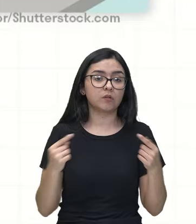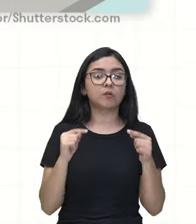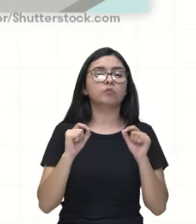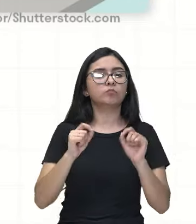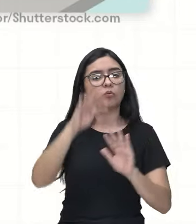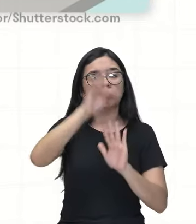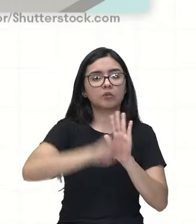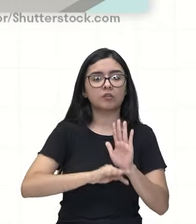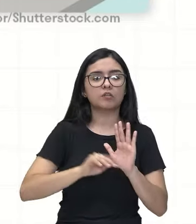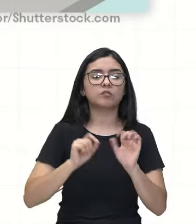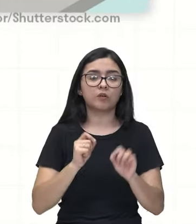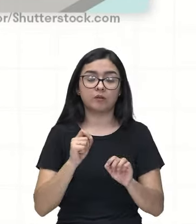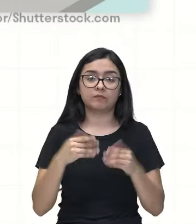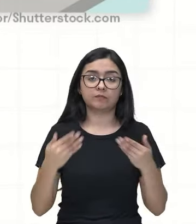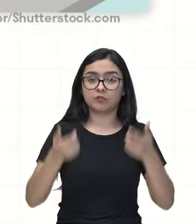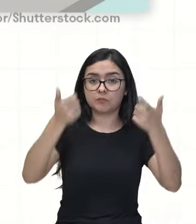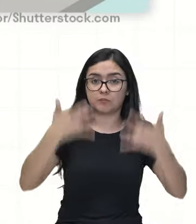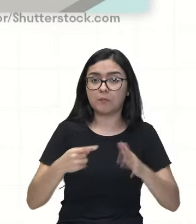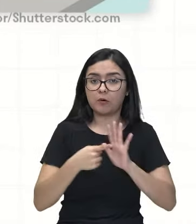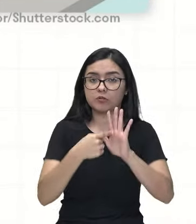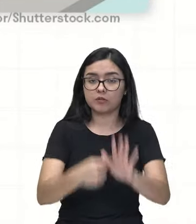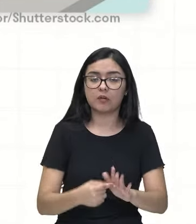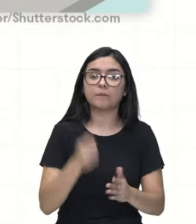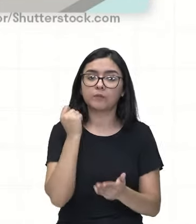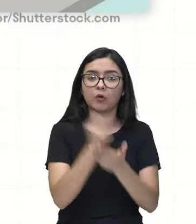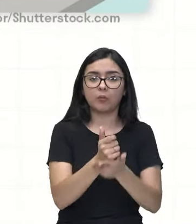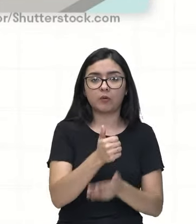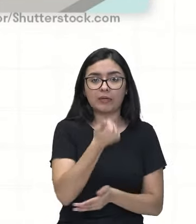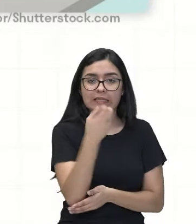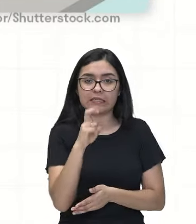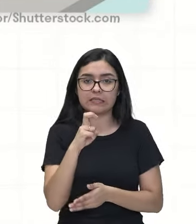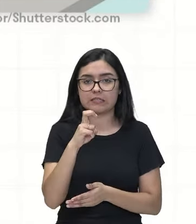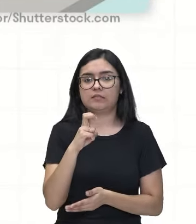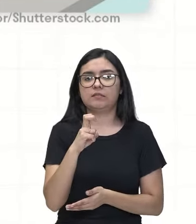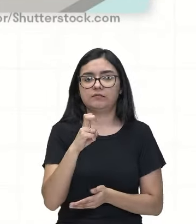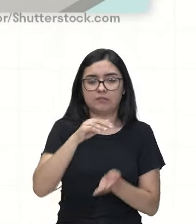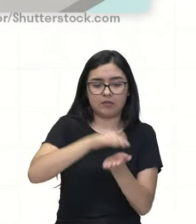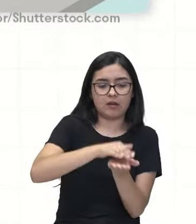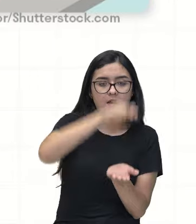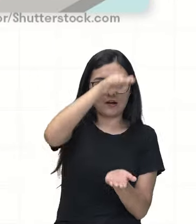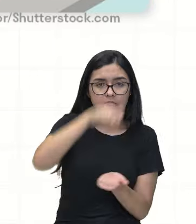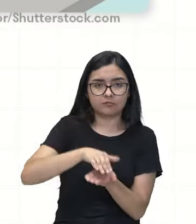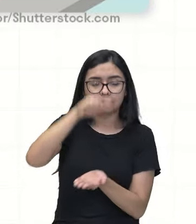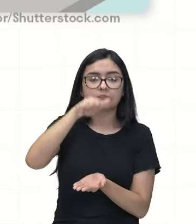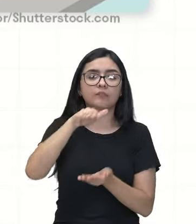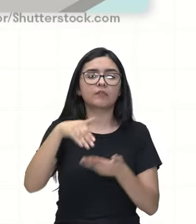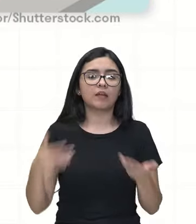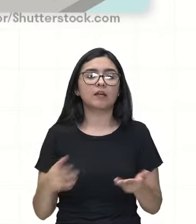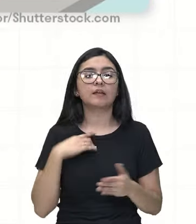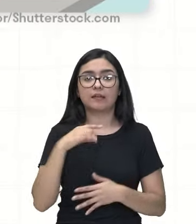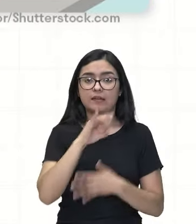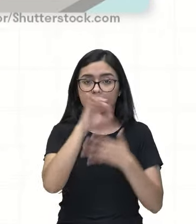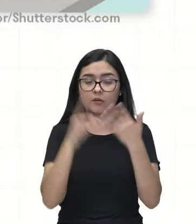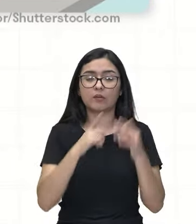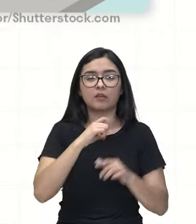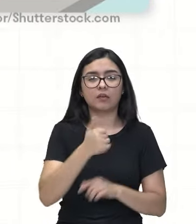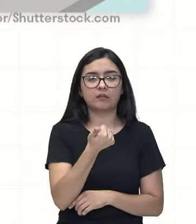comprou 15 caixas, né? E cada caixa contém 20 lajotas. Aí você vai parar por... Qual